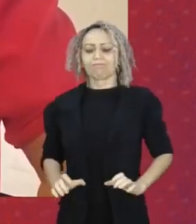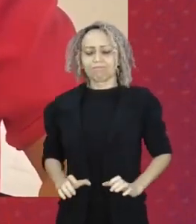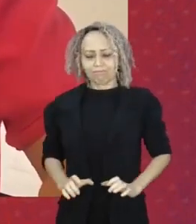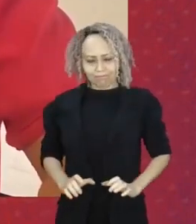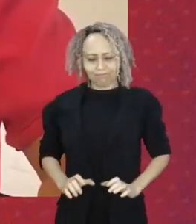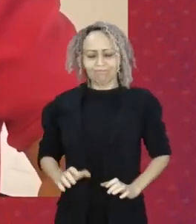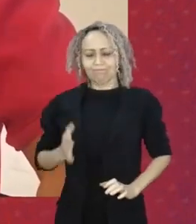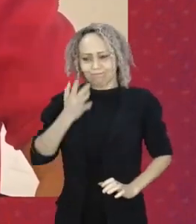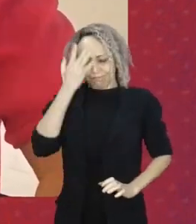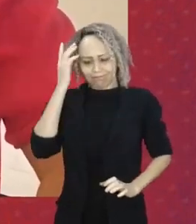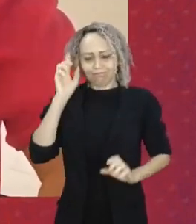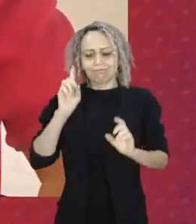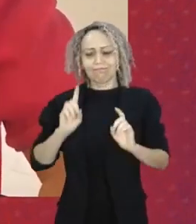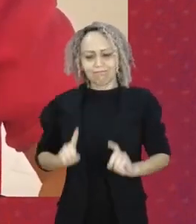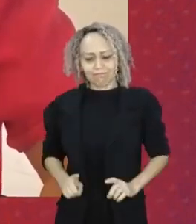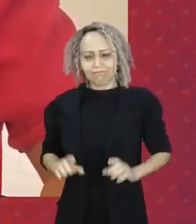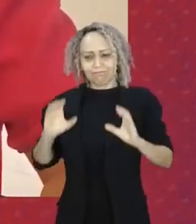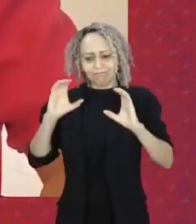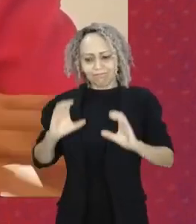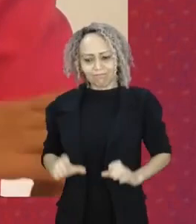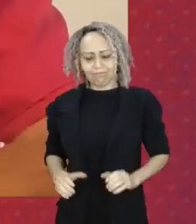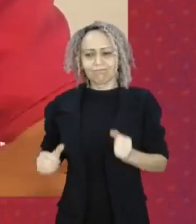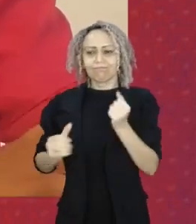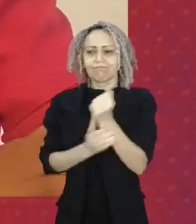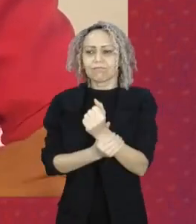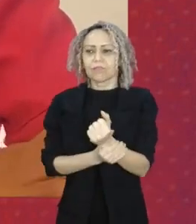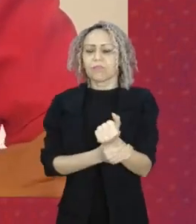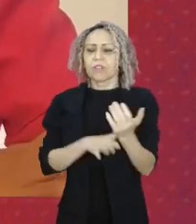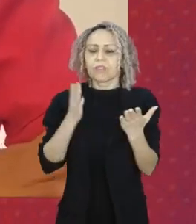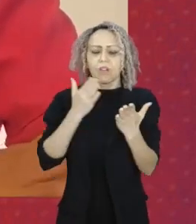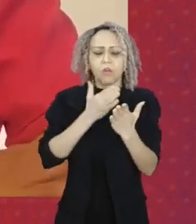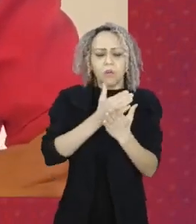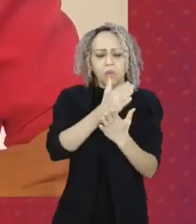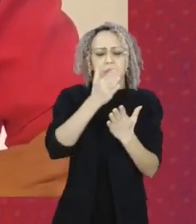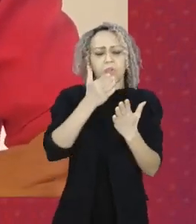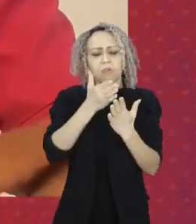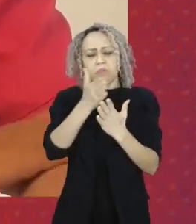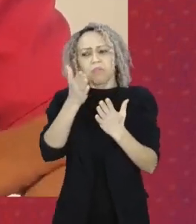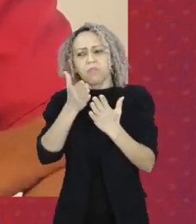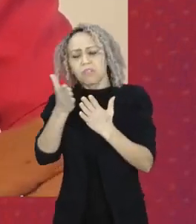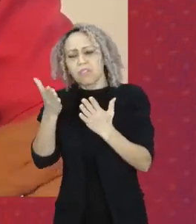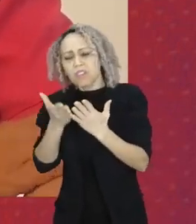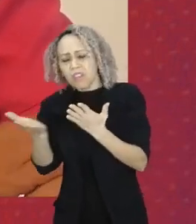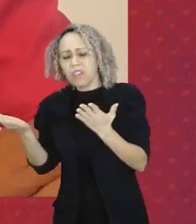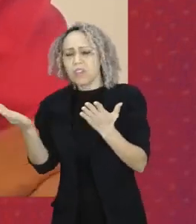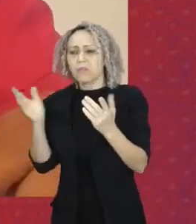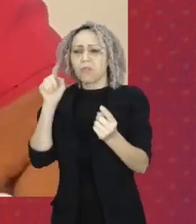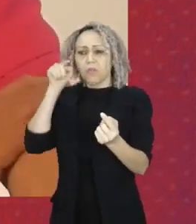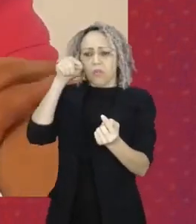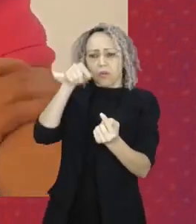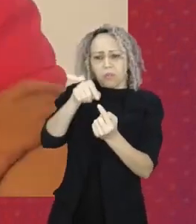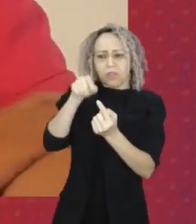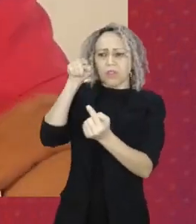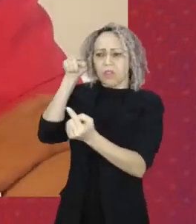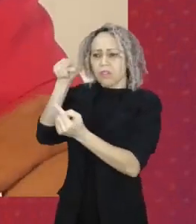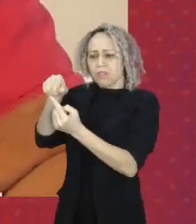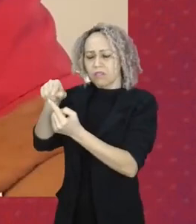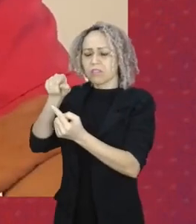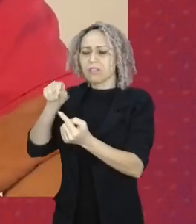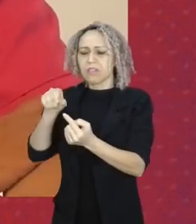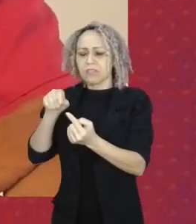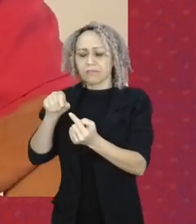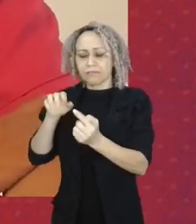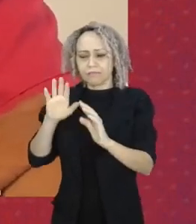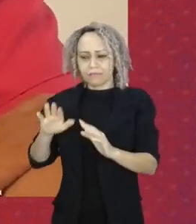Os princípios, as diretrizes, os objetivos e os instrumentos da política